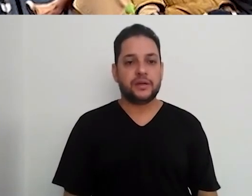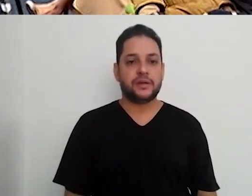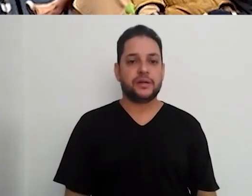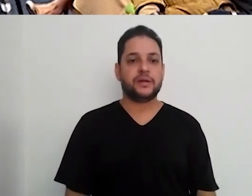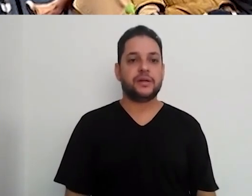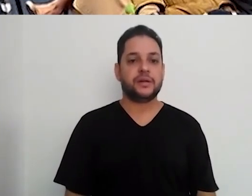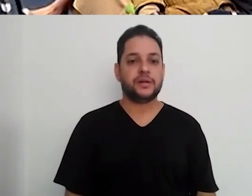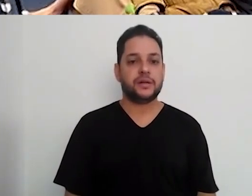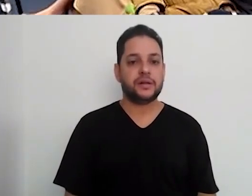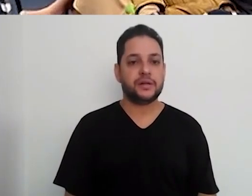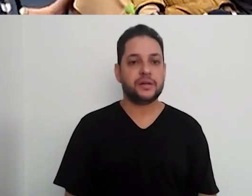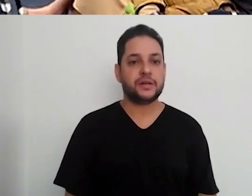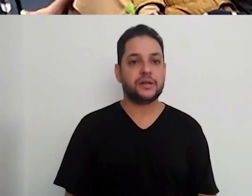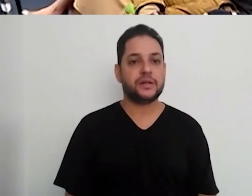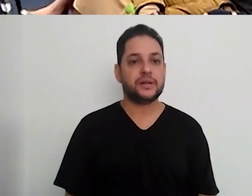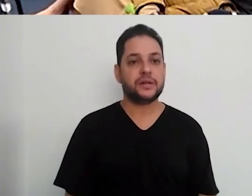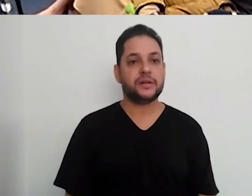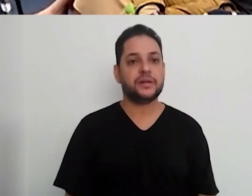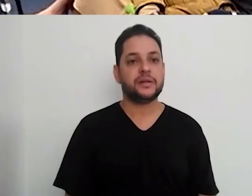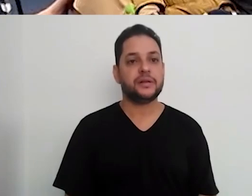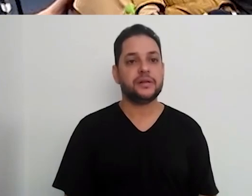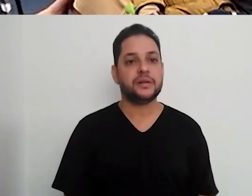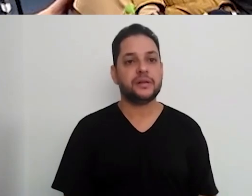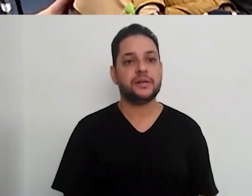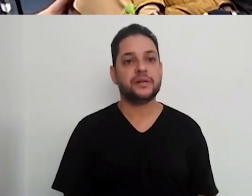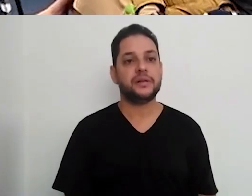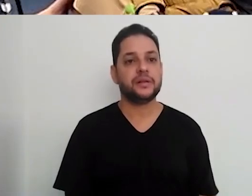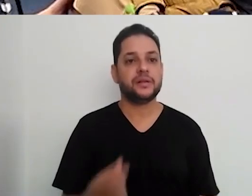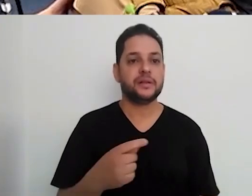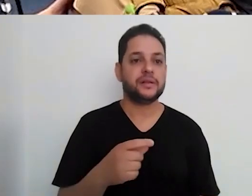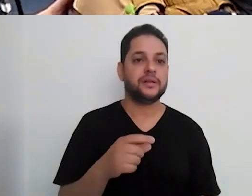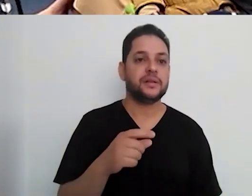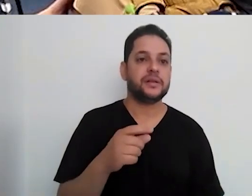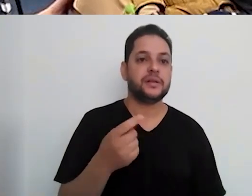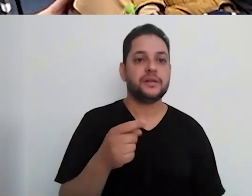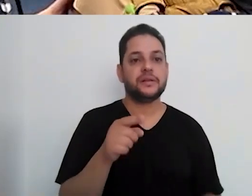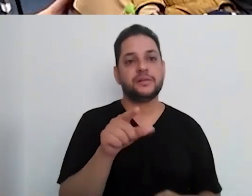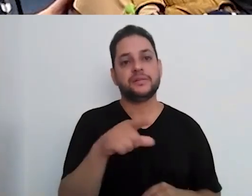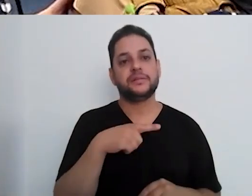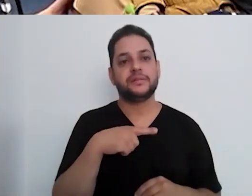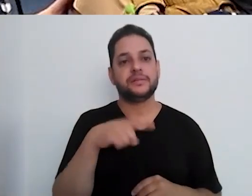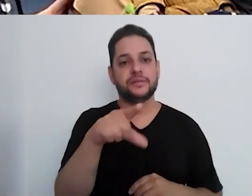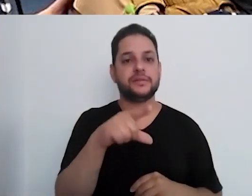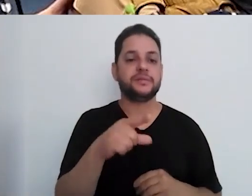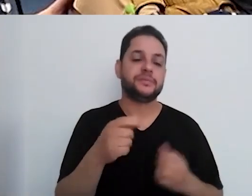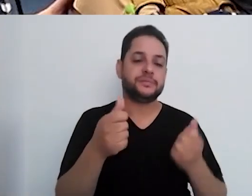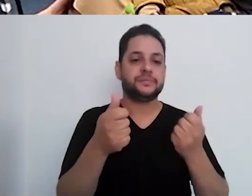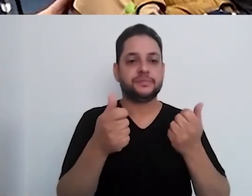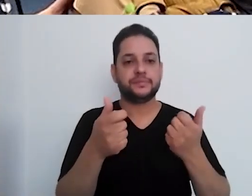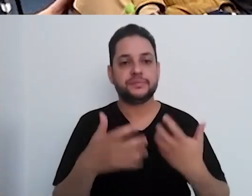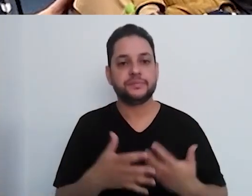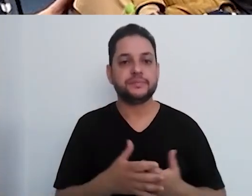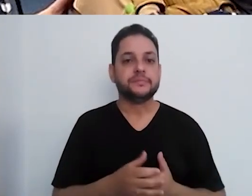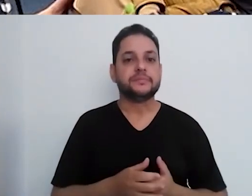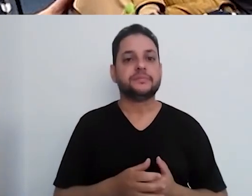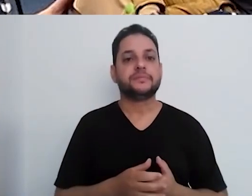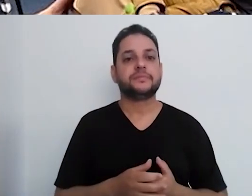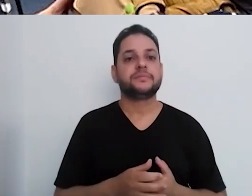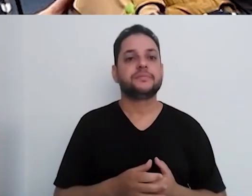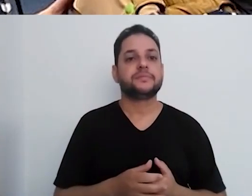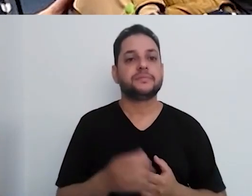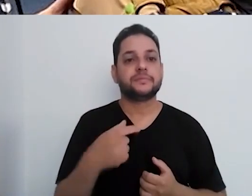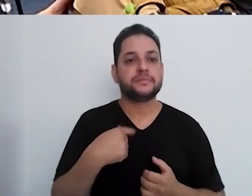Agora foi. Não, eu já estava com vontade de falar, era até mais um comentário, porque uma das coisas que eu